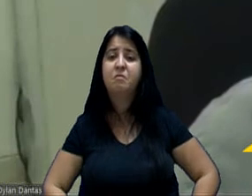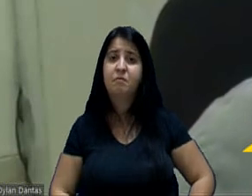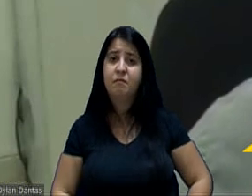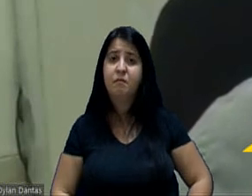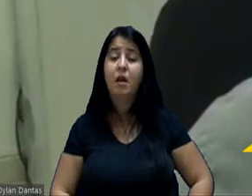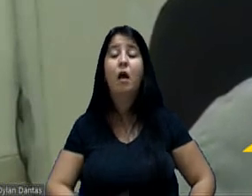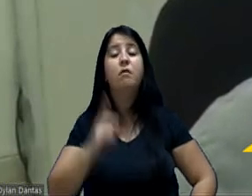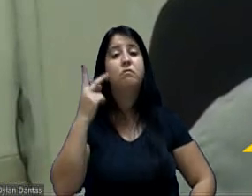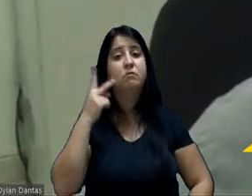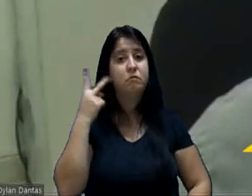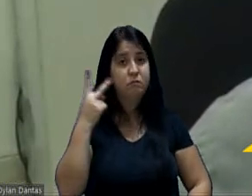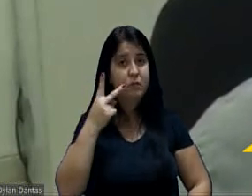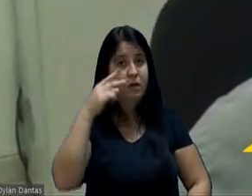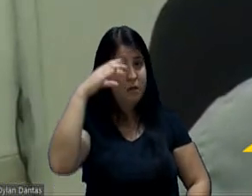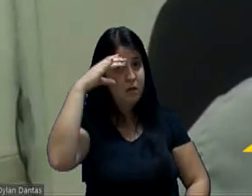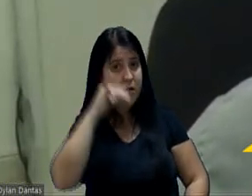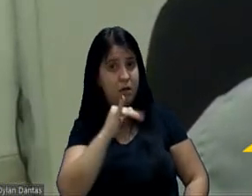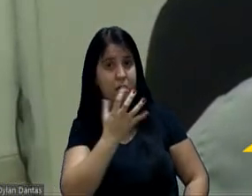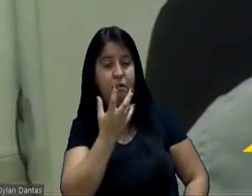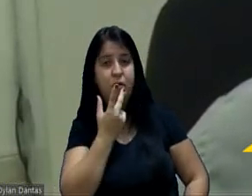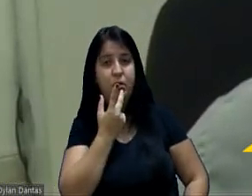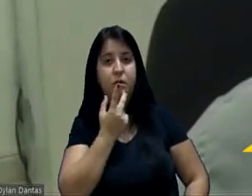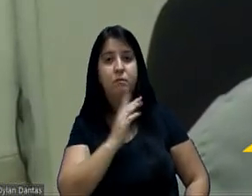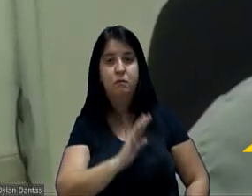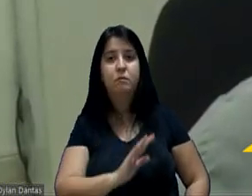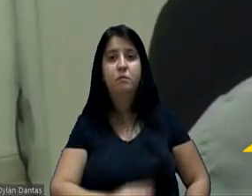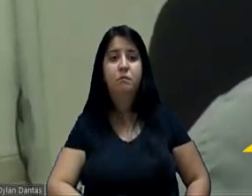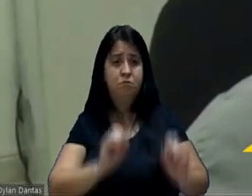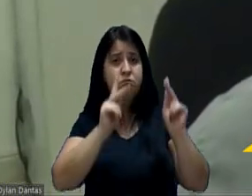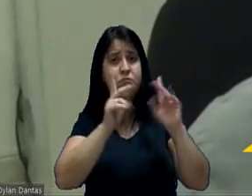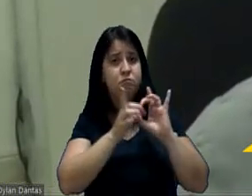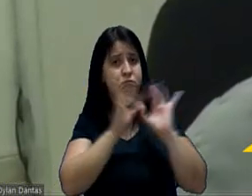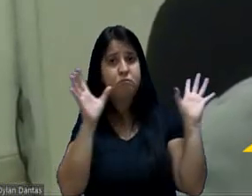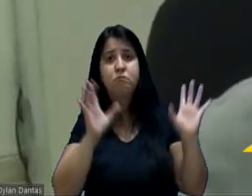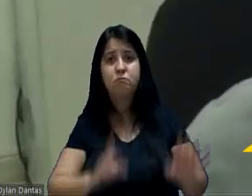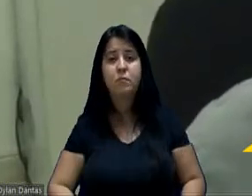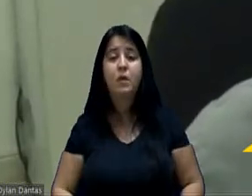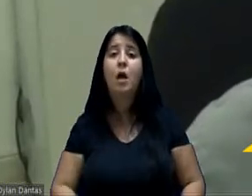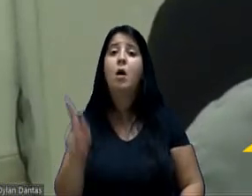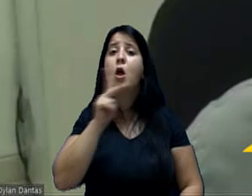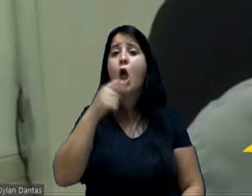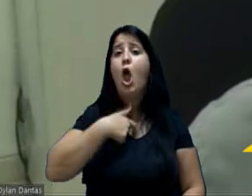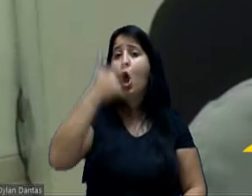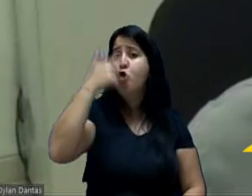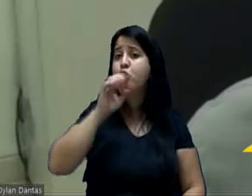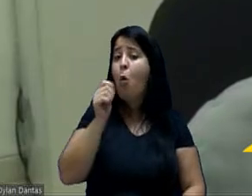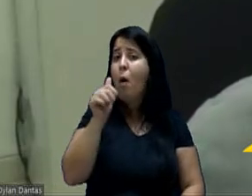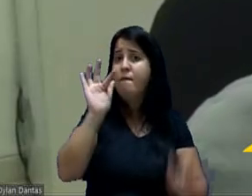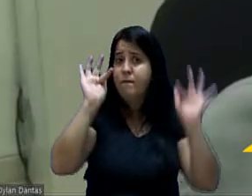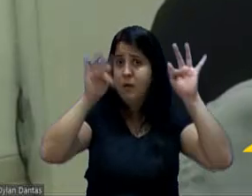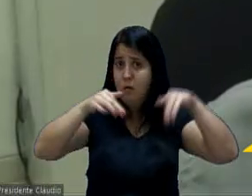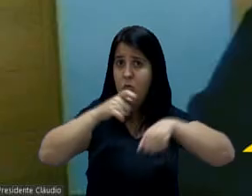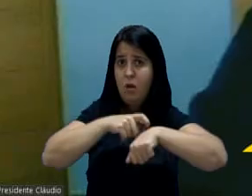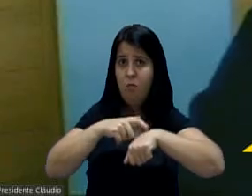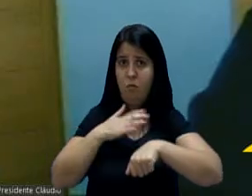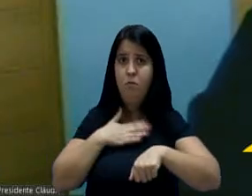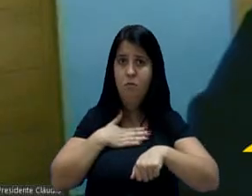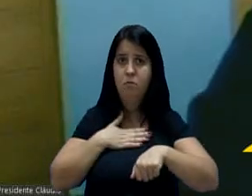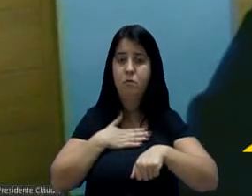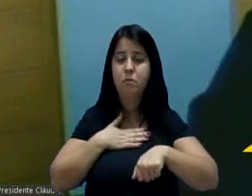A vereadora Yara quer uma parte? Fique à vontade. Ô, presidente, eu vou encerrar o meu tempo, tá? Eu vou